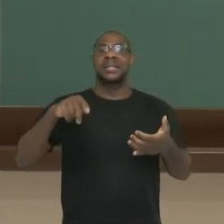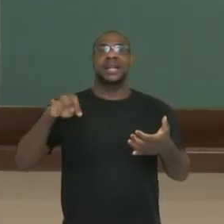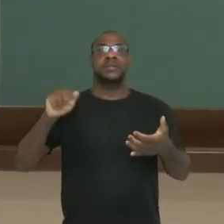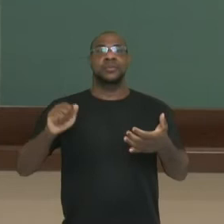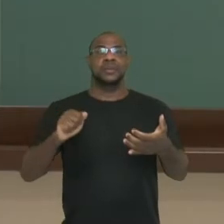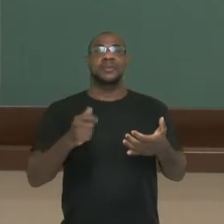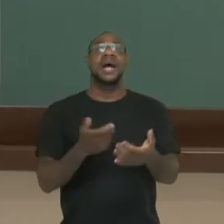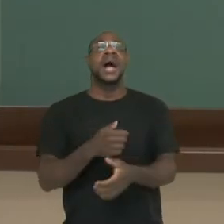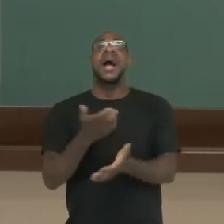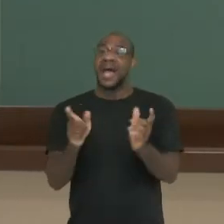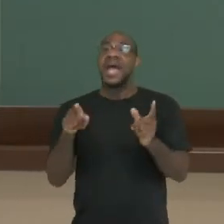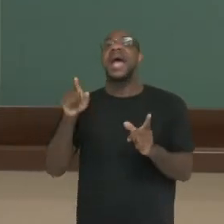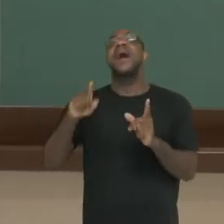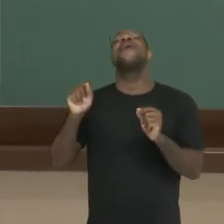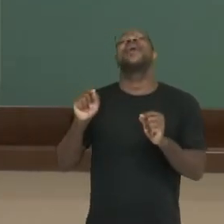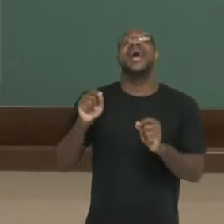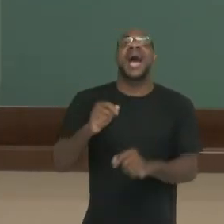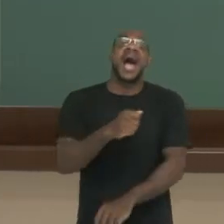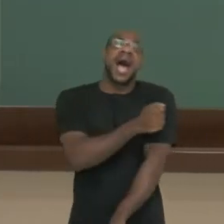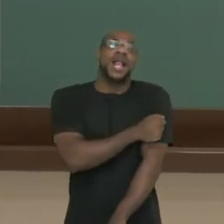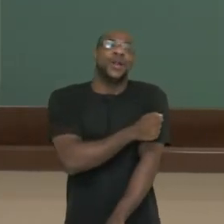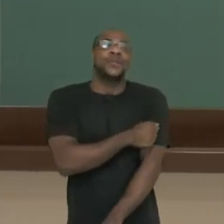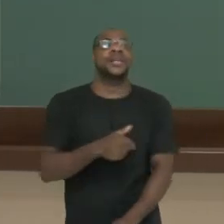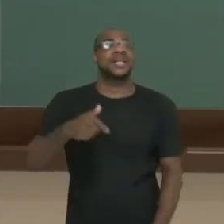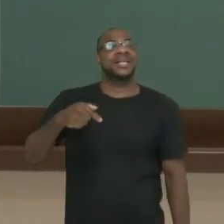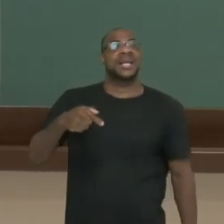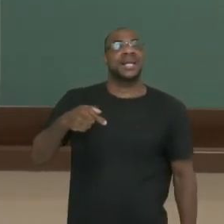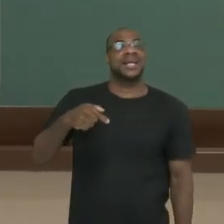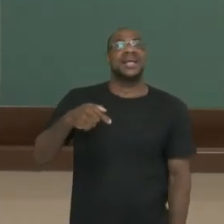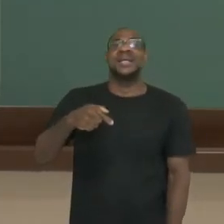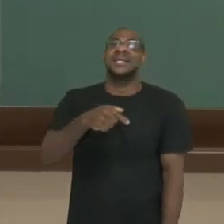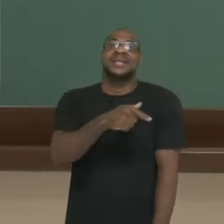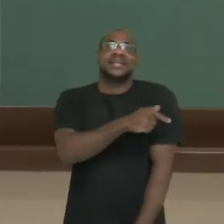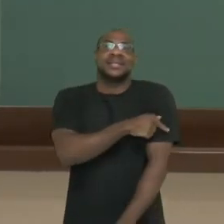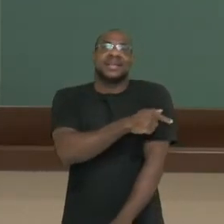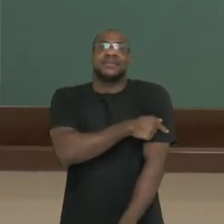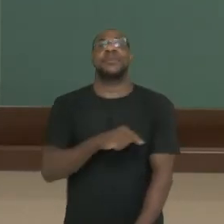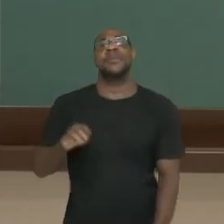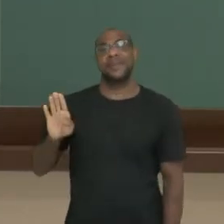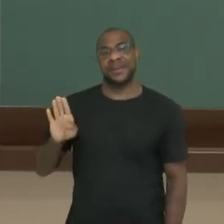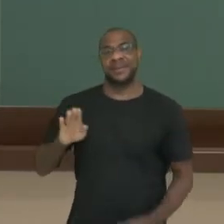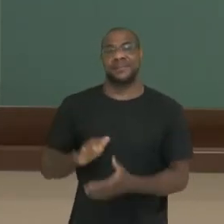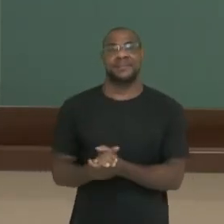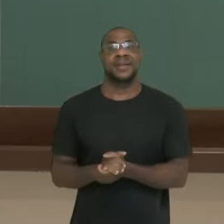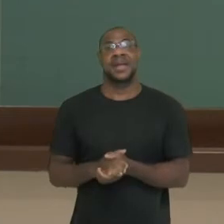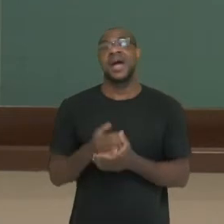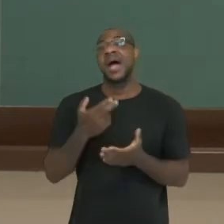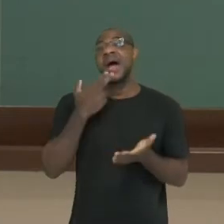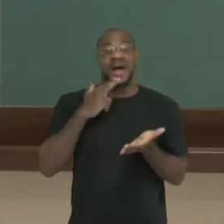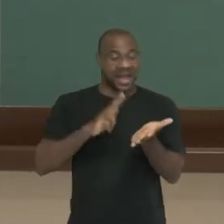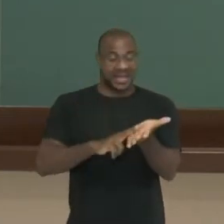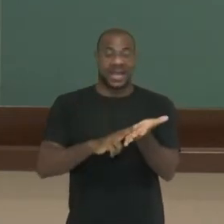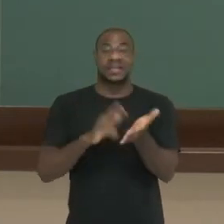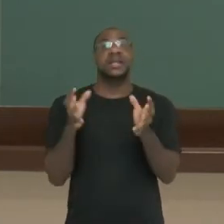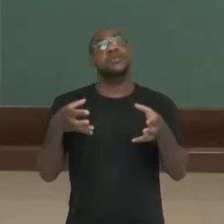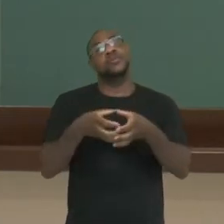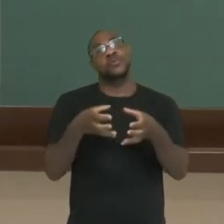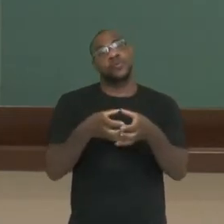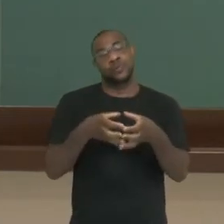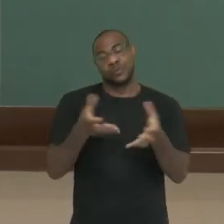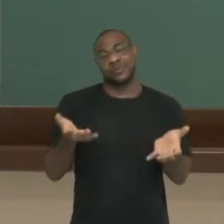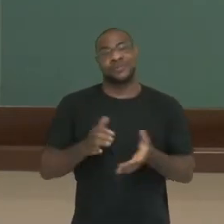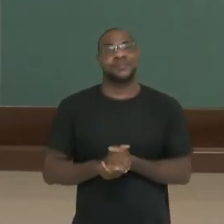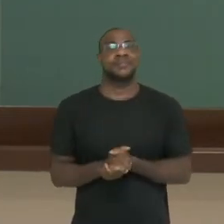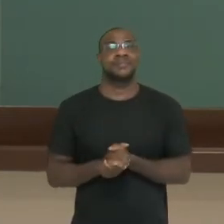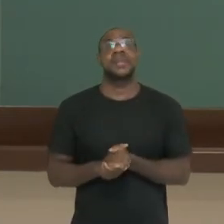alunos do 7º ano, né? Ou seja, a carta foi uma produção coletiva, certo? Pela turma toda. E